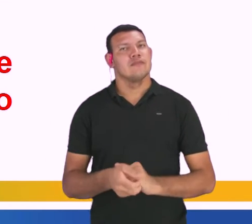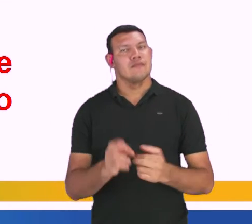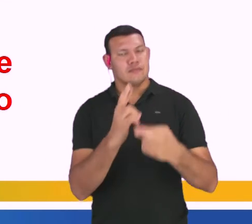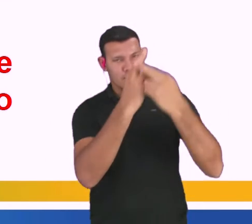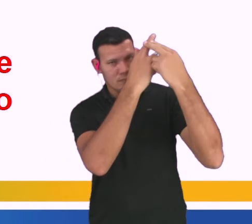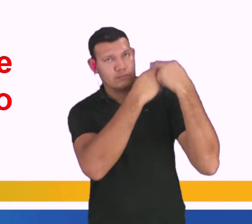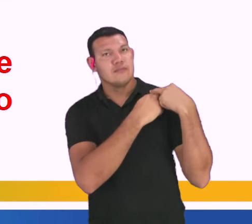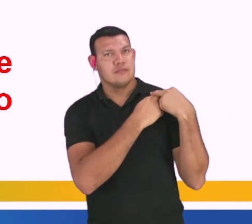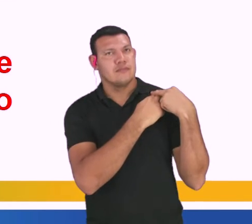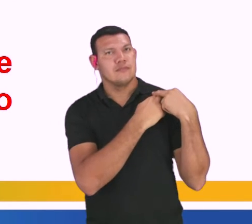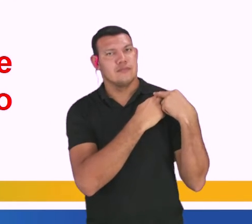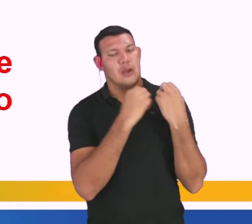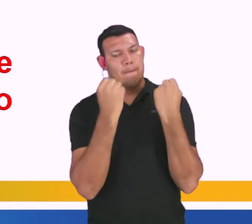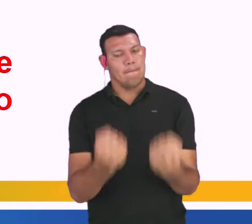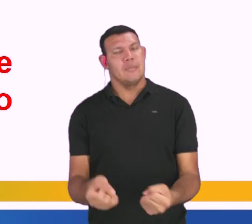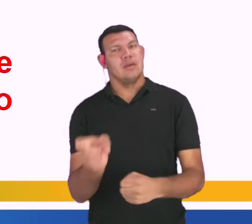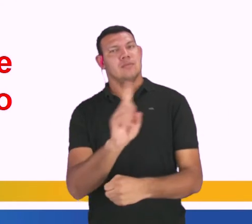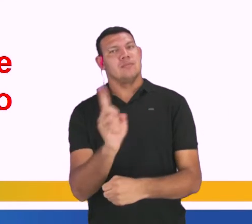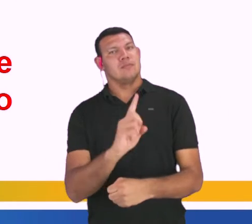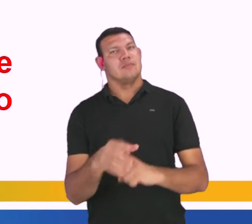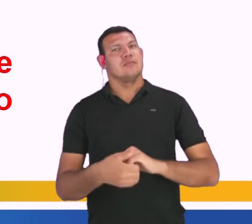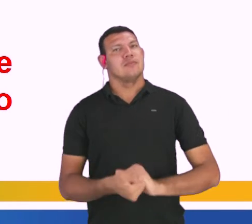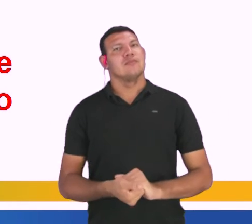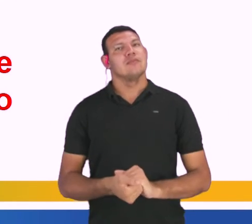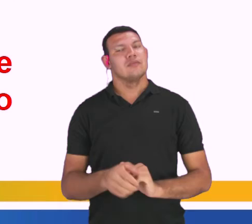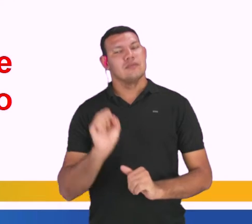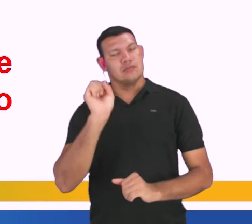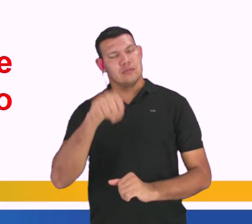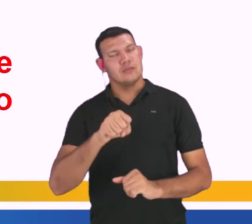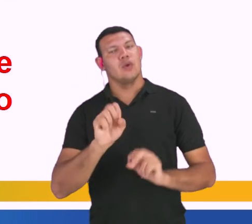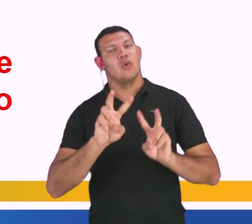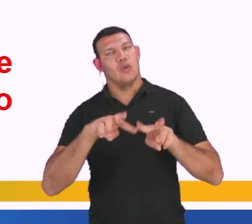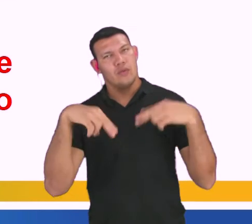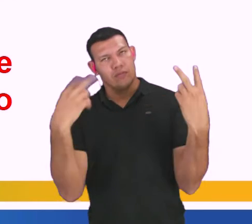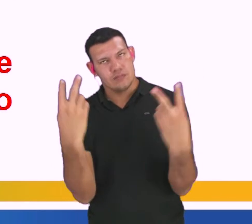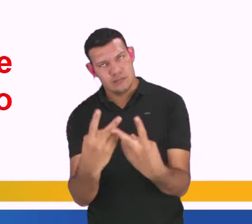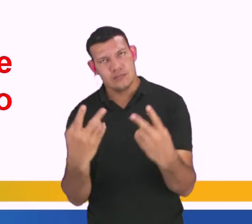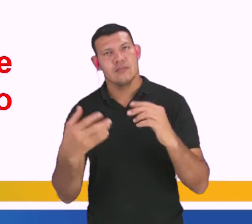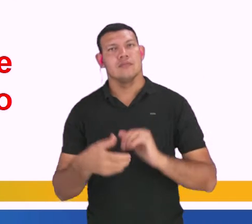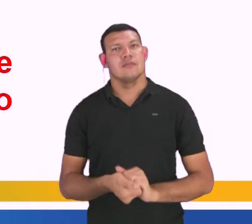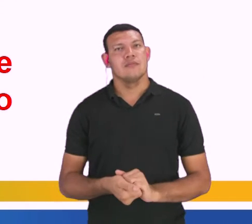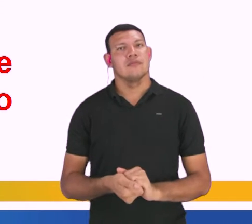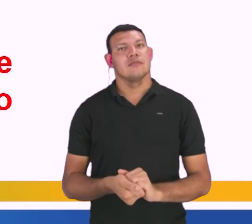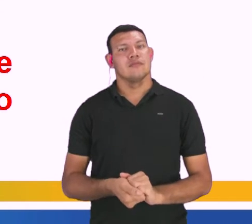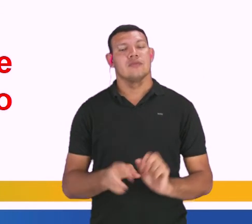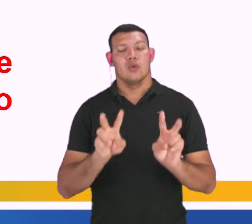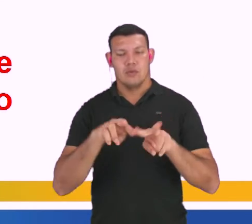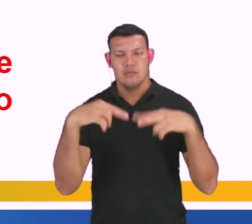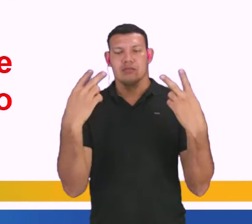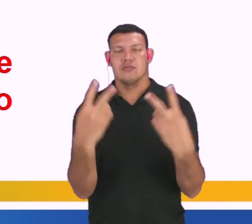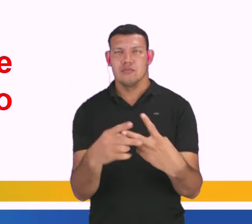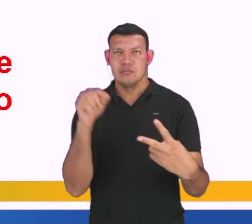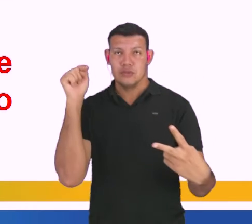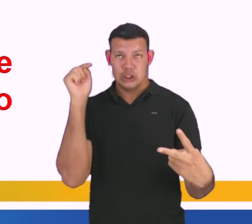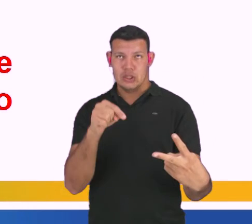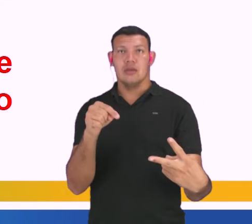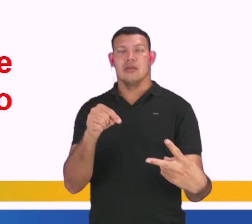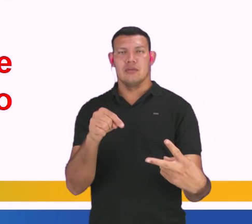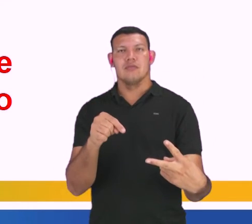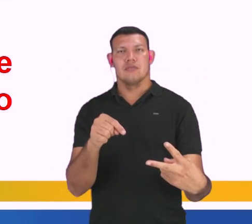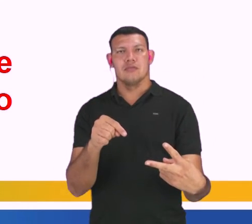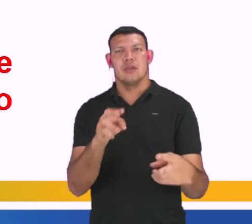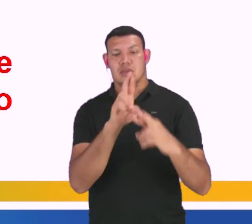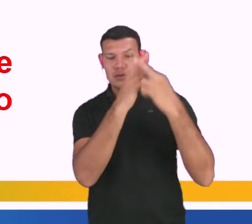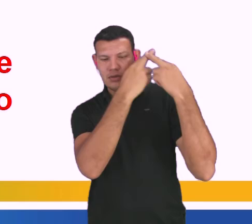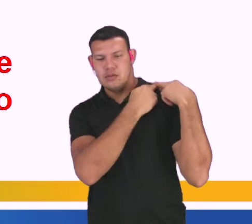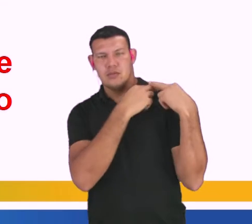o responsável mesmo não é o peso, e sim o volume. Então, o volume é o que determina o empuxo e